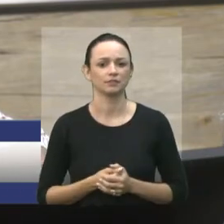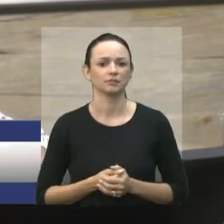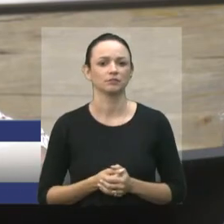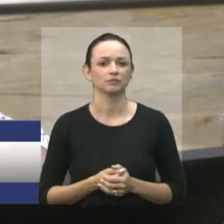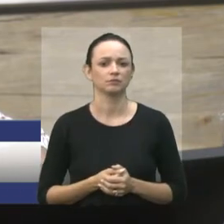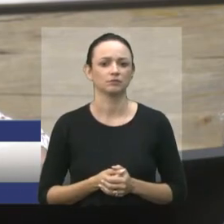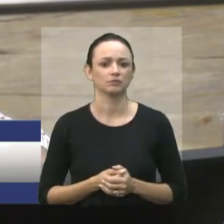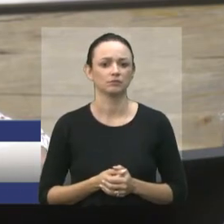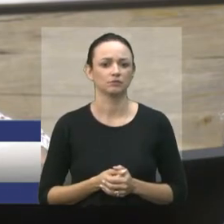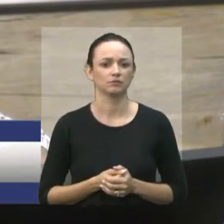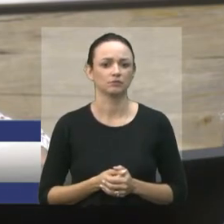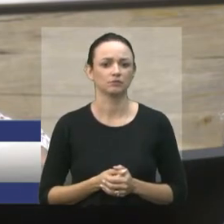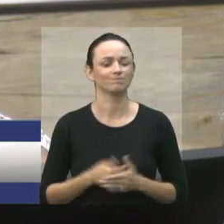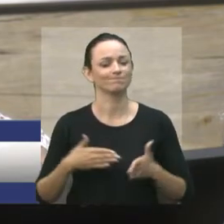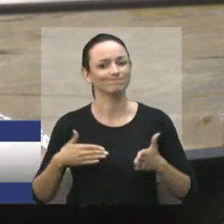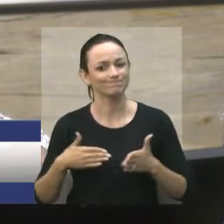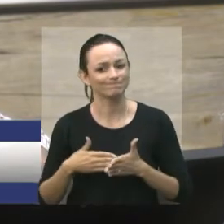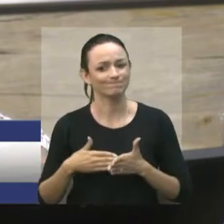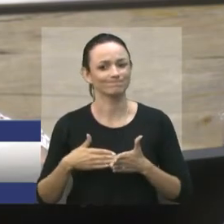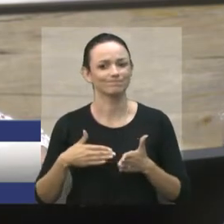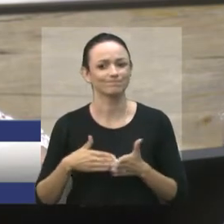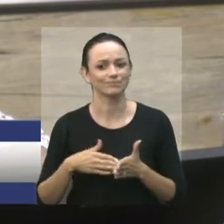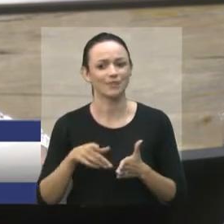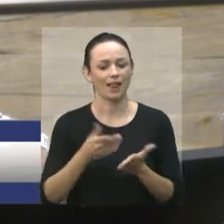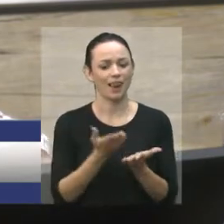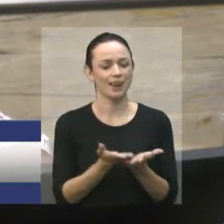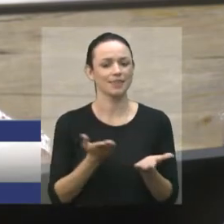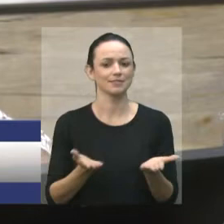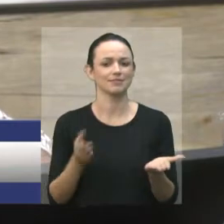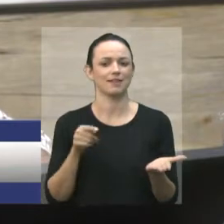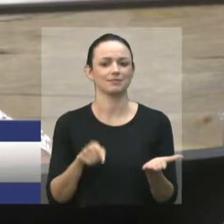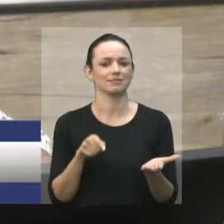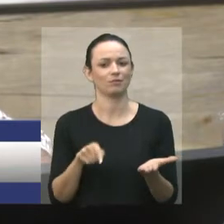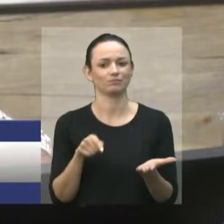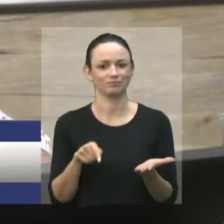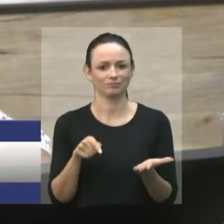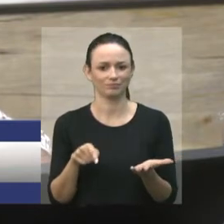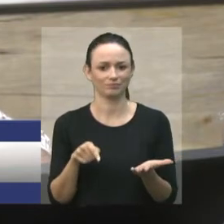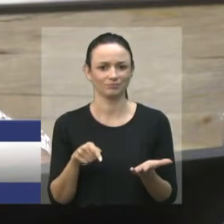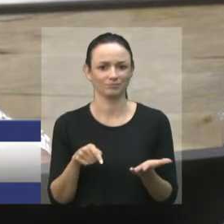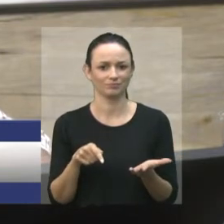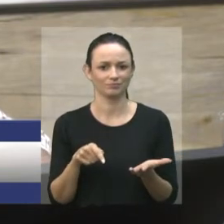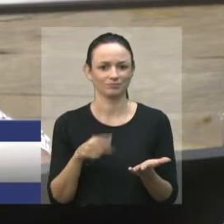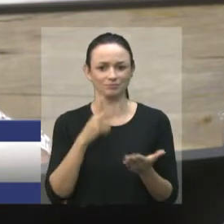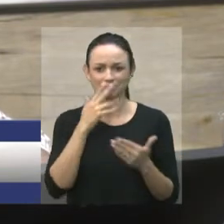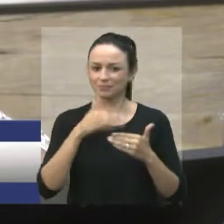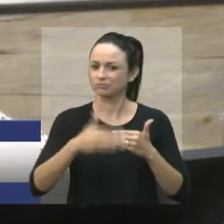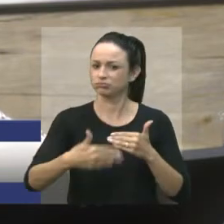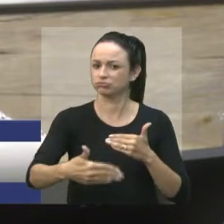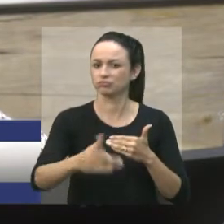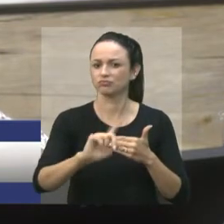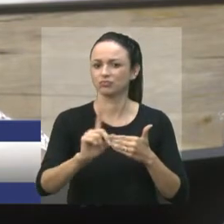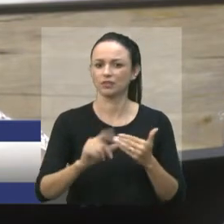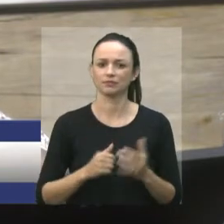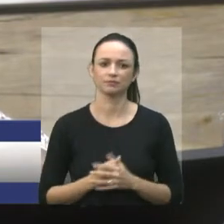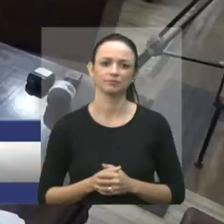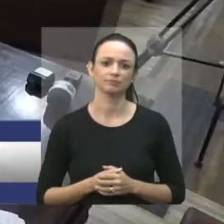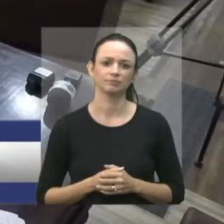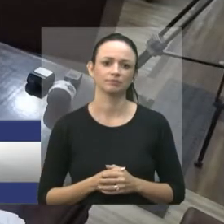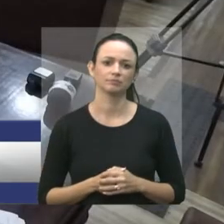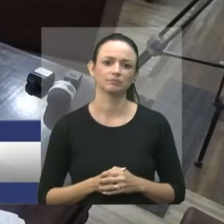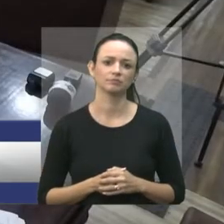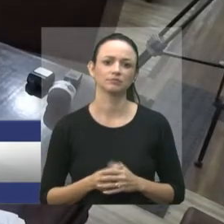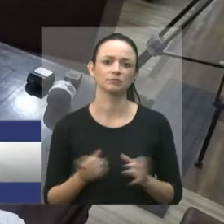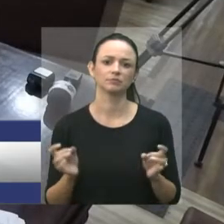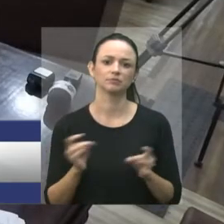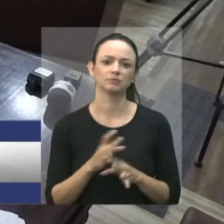isso aí, barrando nessas licitações que parece que a coisa não está andando. Antes de encerrar minha